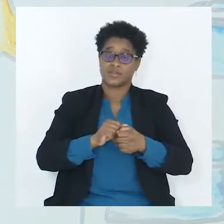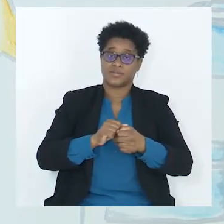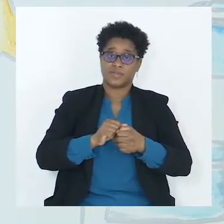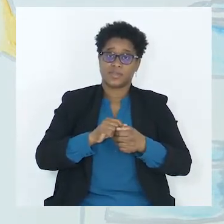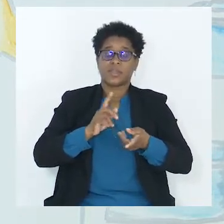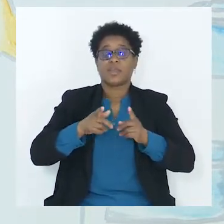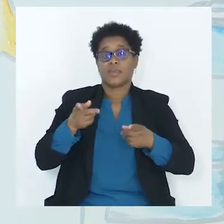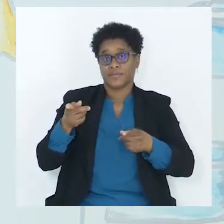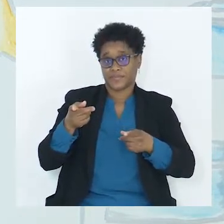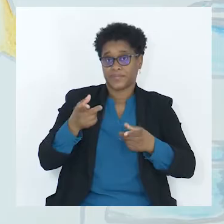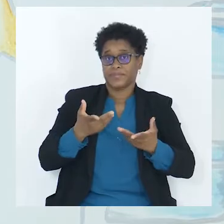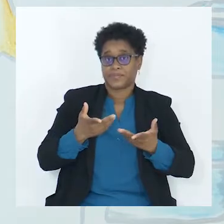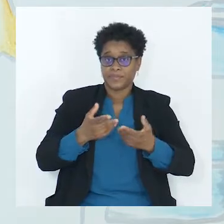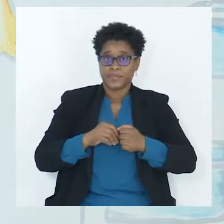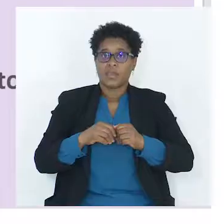ciência que é.